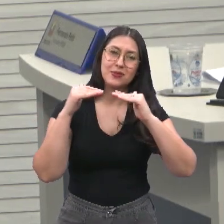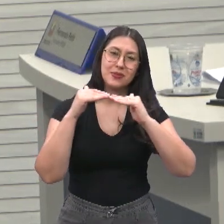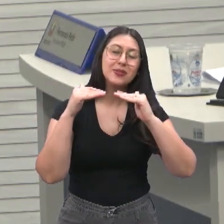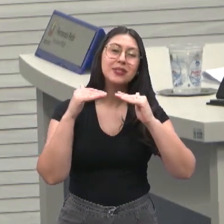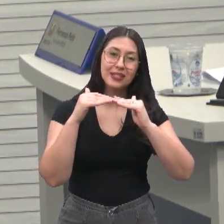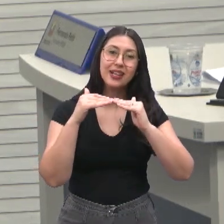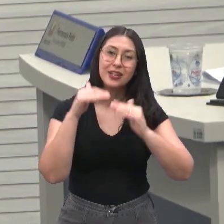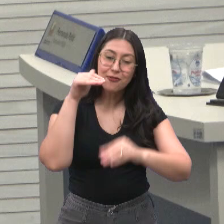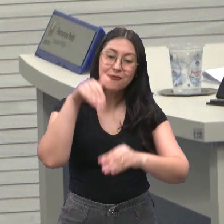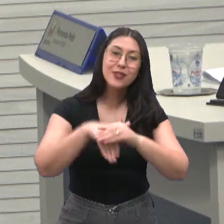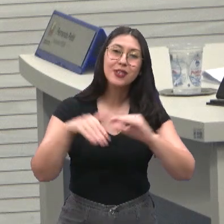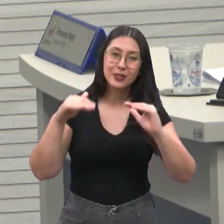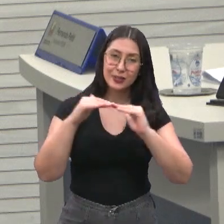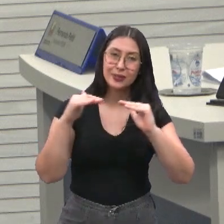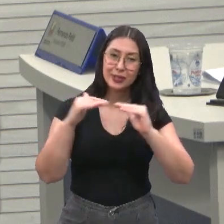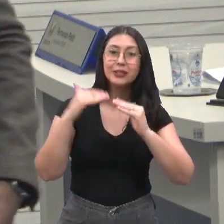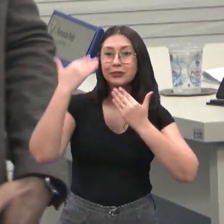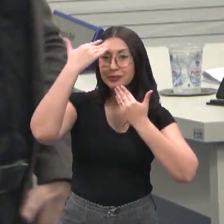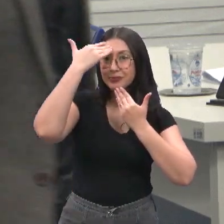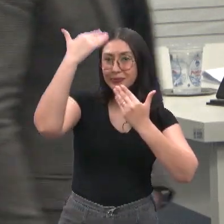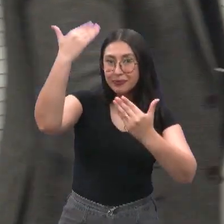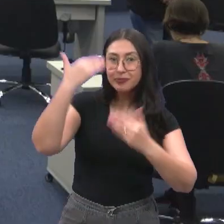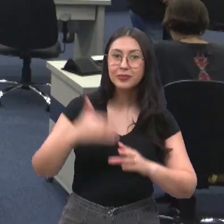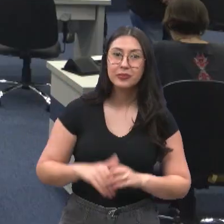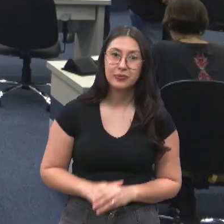vamos votar favoráveis também. Obrigado, presidente.